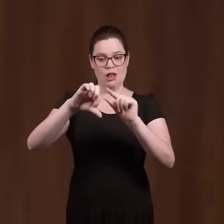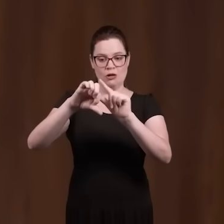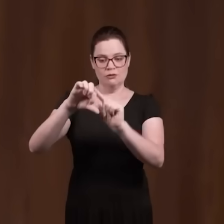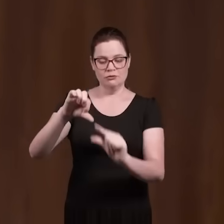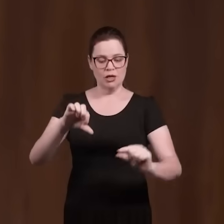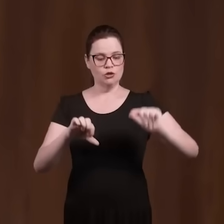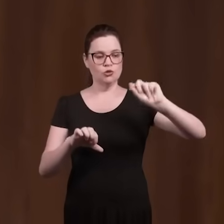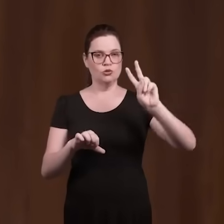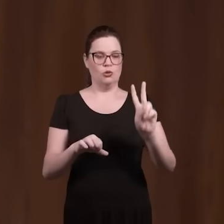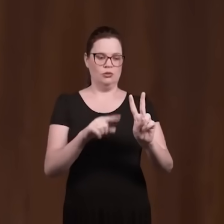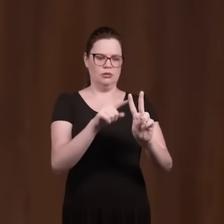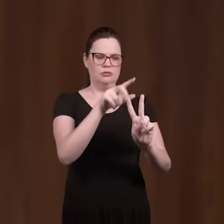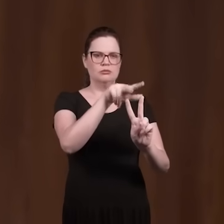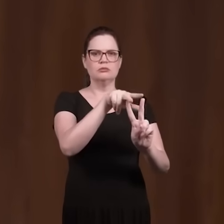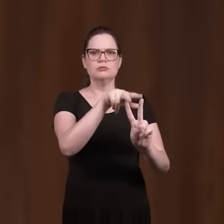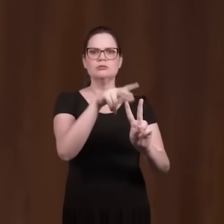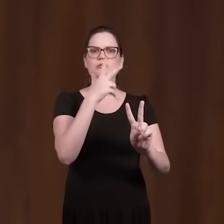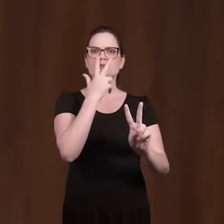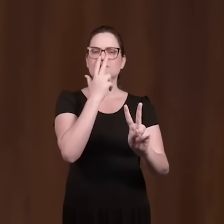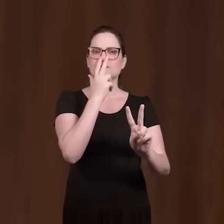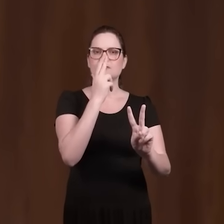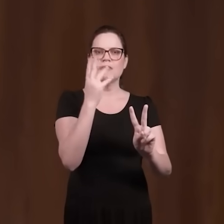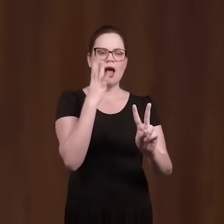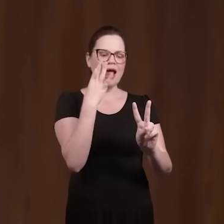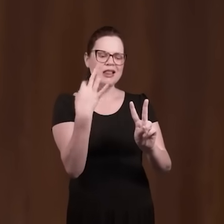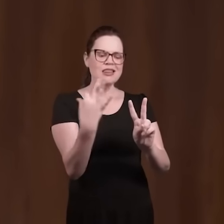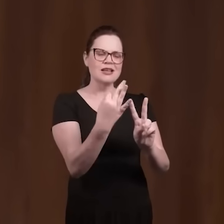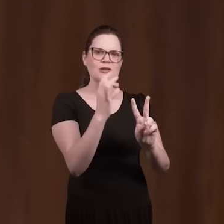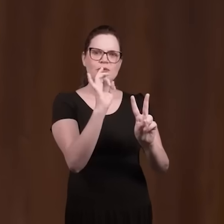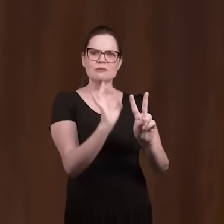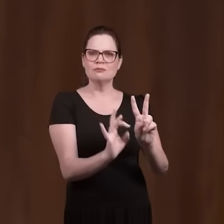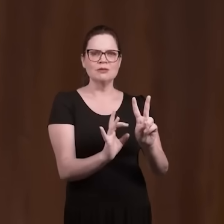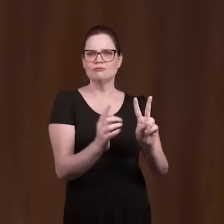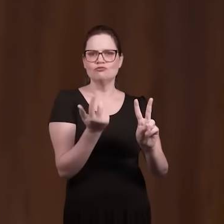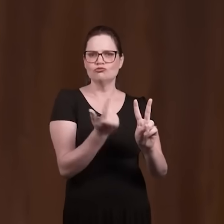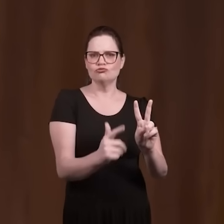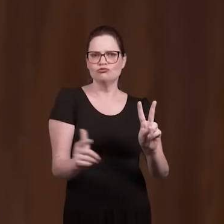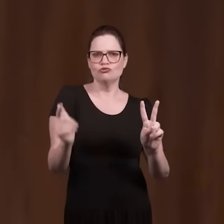muito assim, não se dá uma atenção